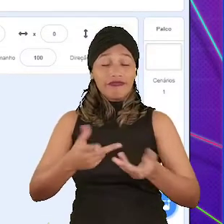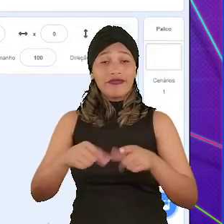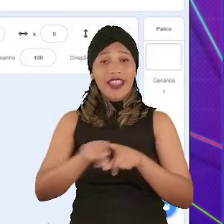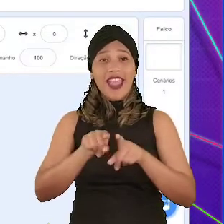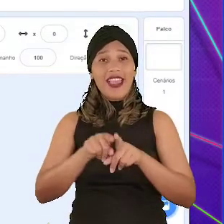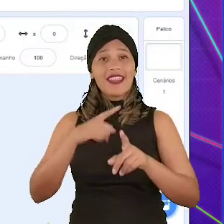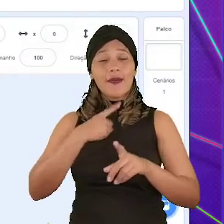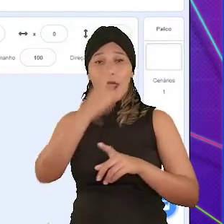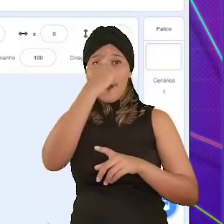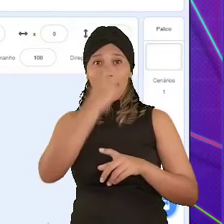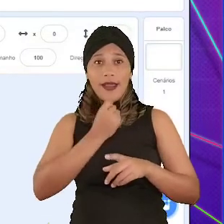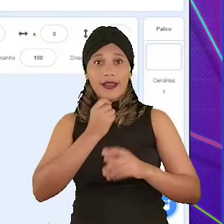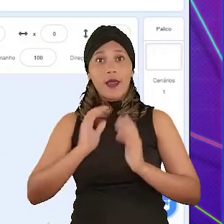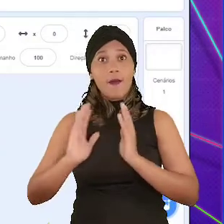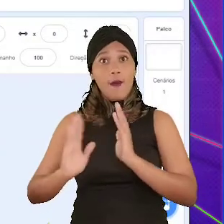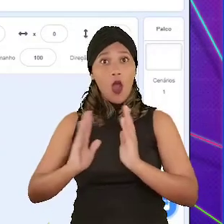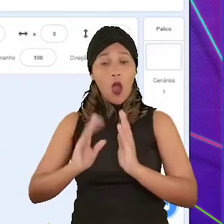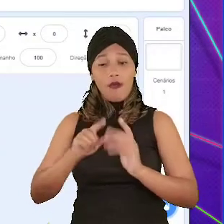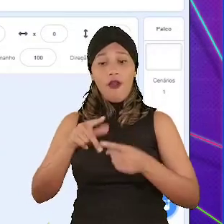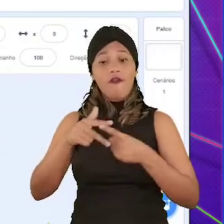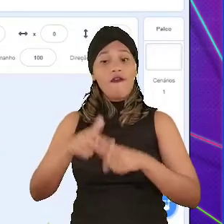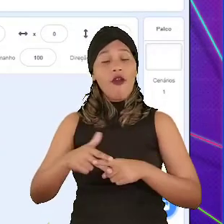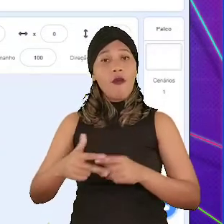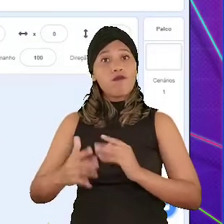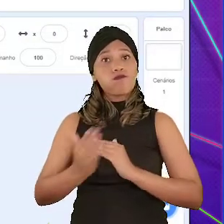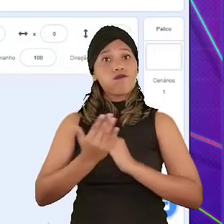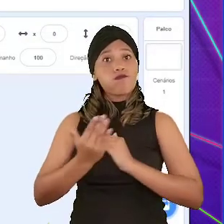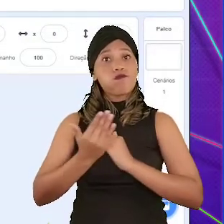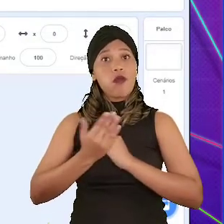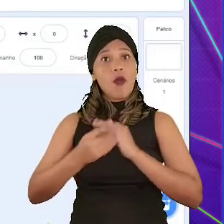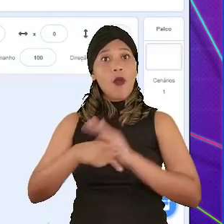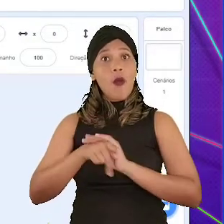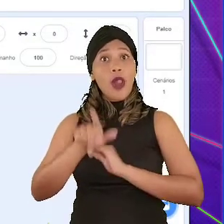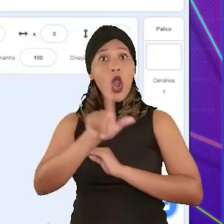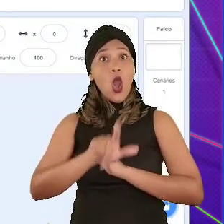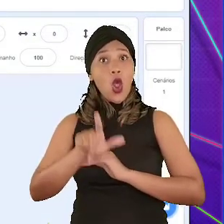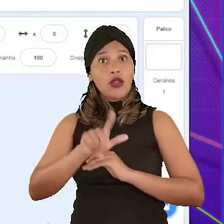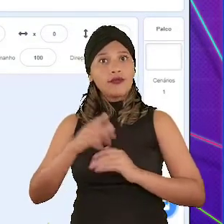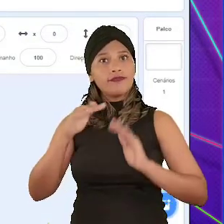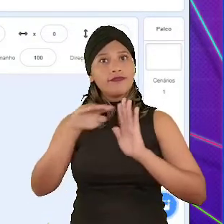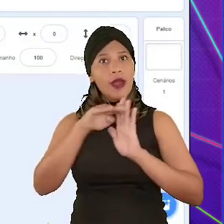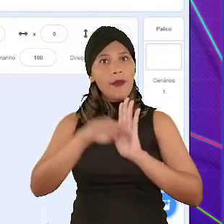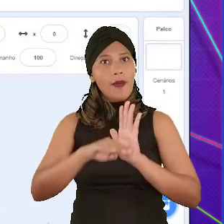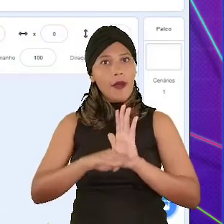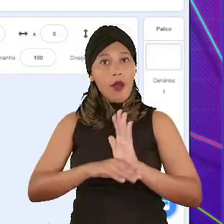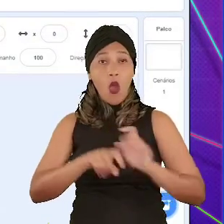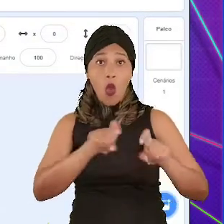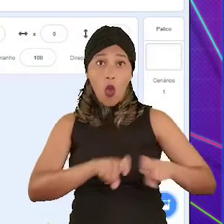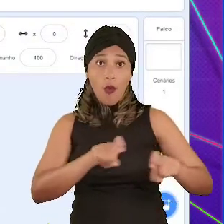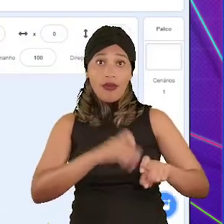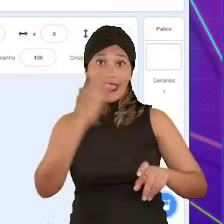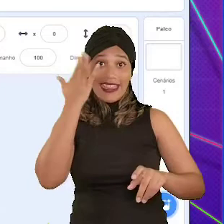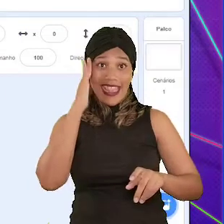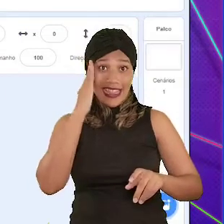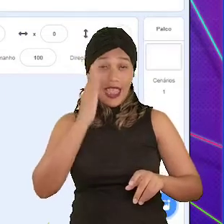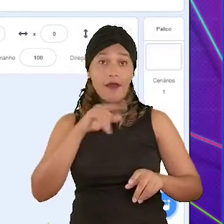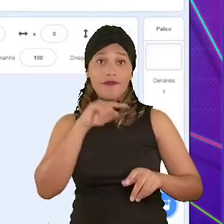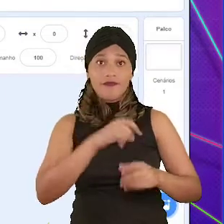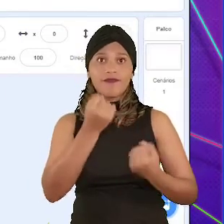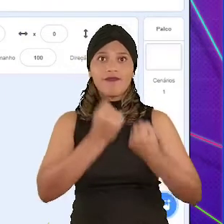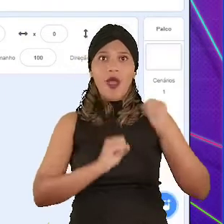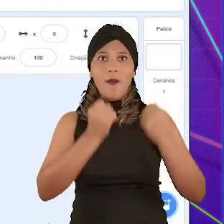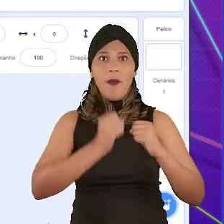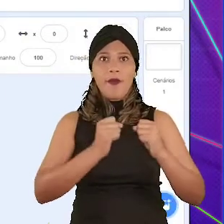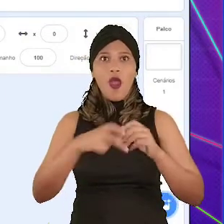edição de áudio do ator de aparência e outros blocos de ferramentas e vamos ajudar a criar uma sequência lógica aqui no nosso computador vai ler